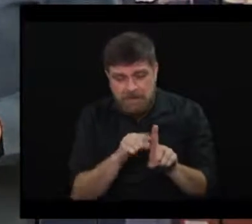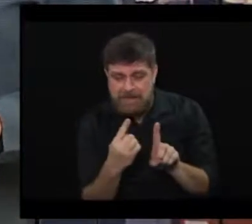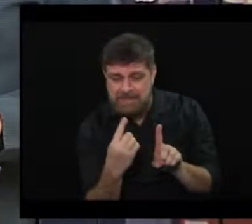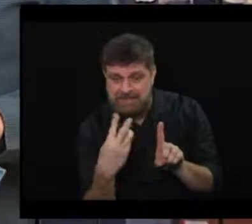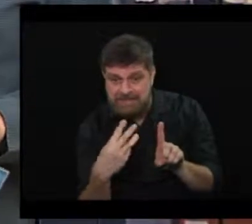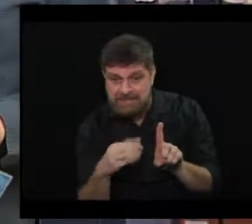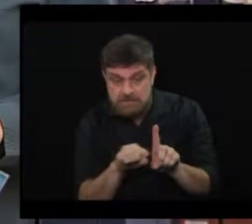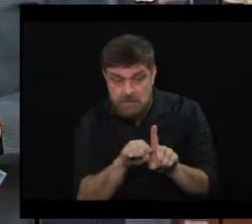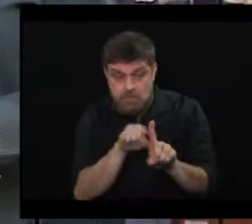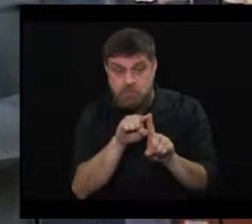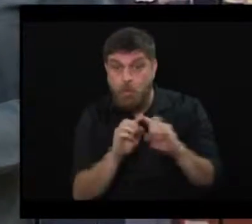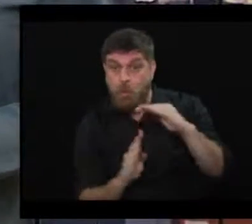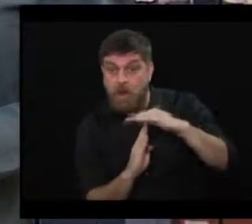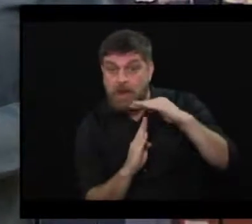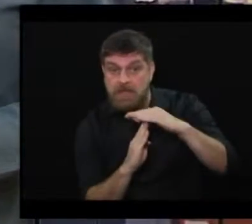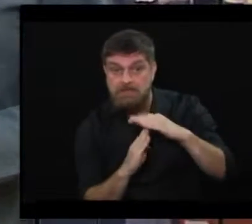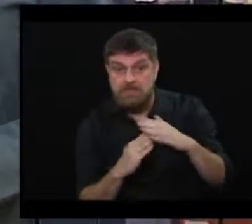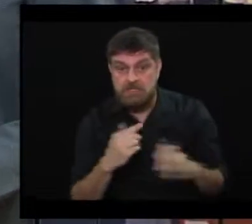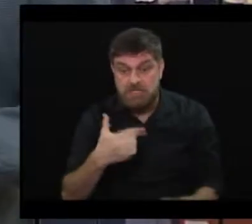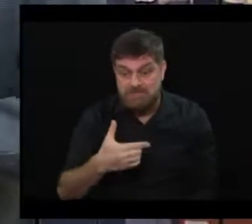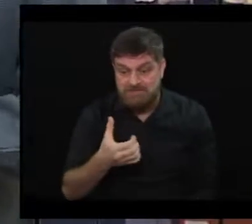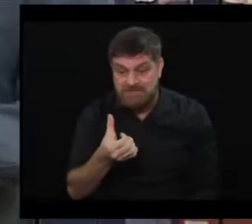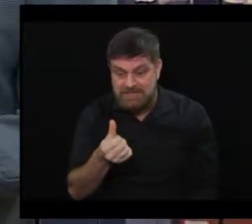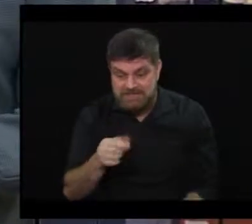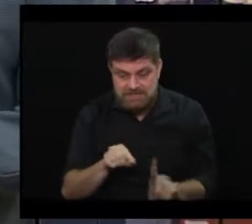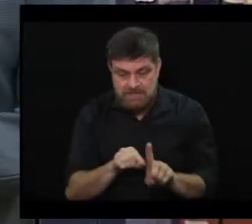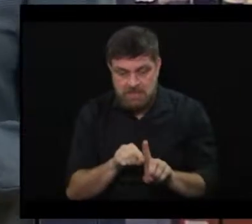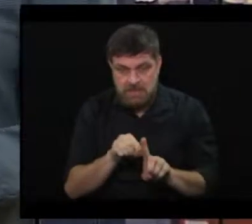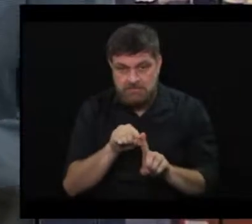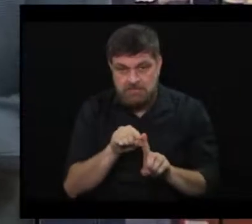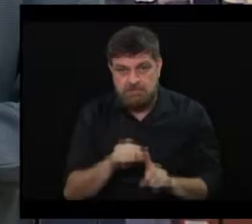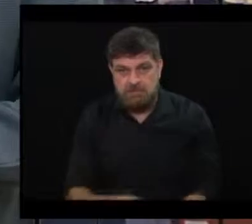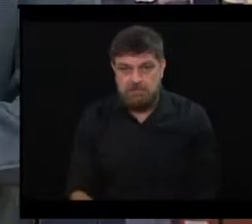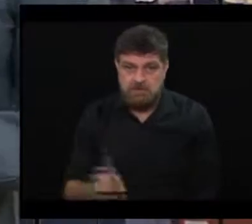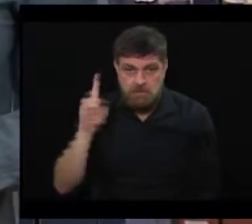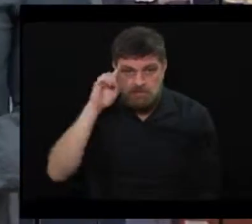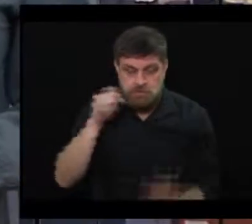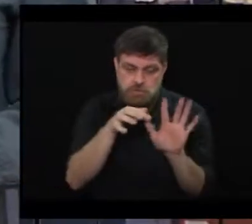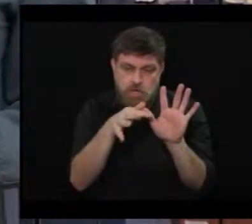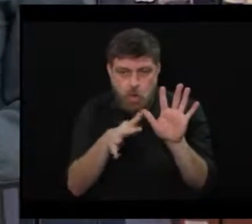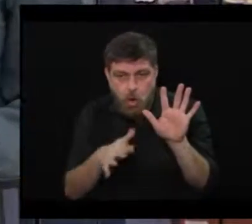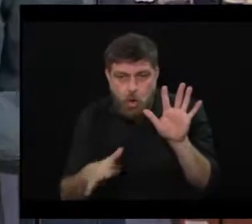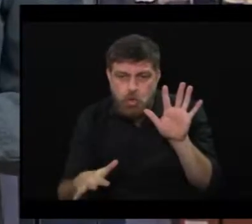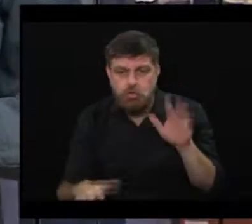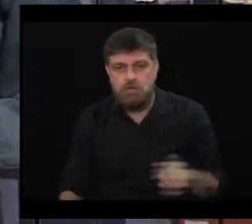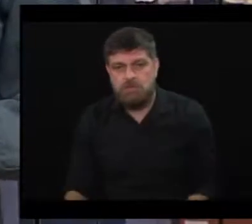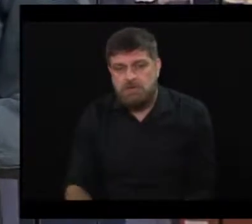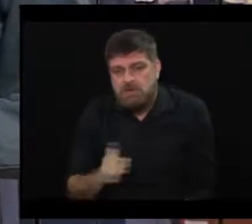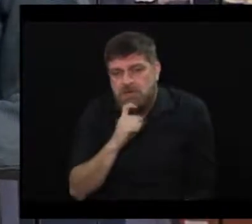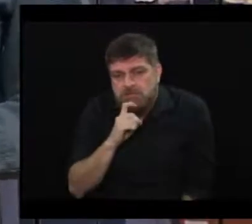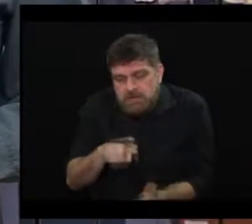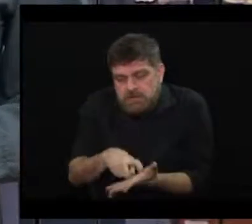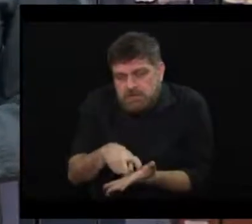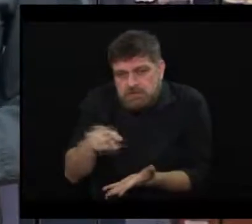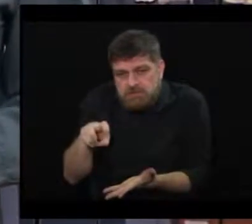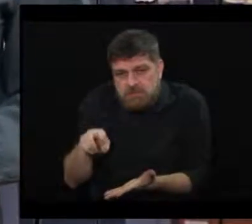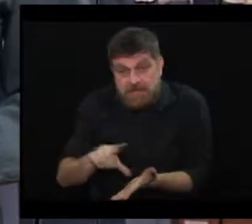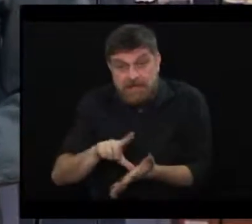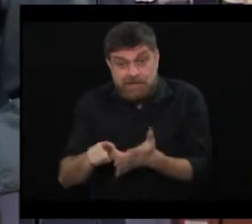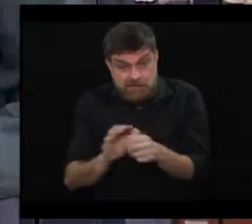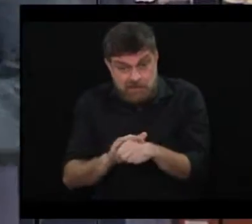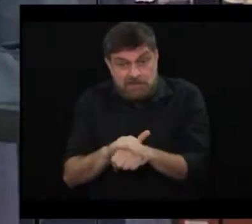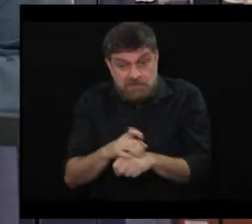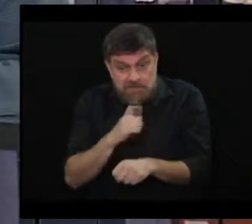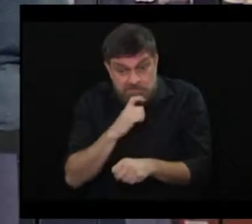e máxima de 26 graus. Aquele dia de outono, né? Céu limpo e friozinho de manhã e também à